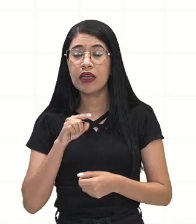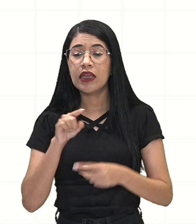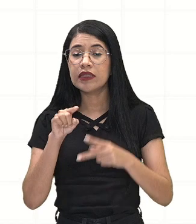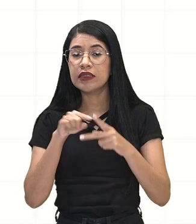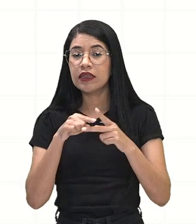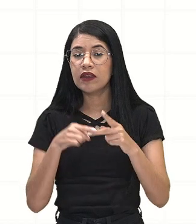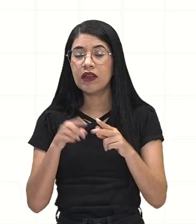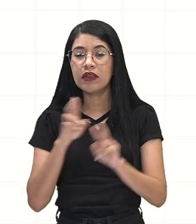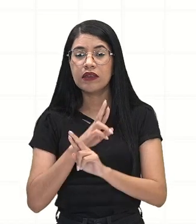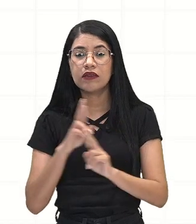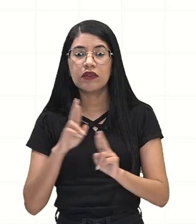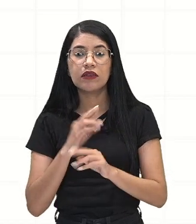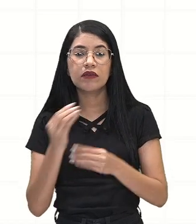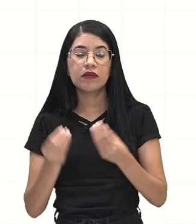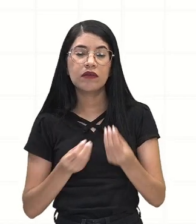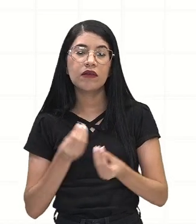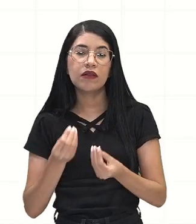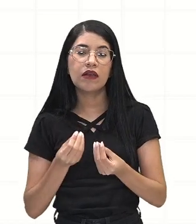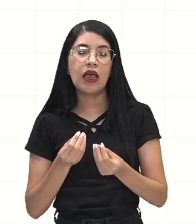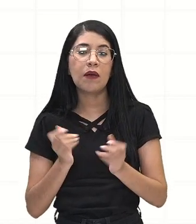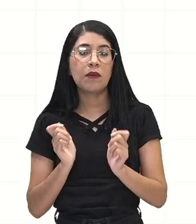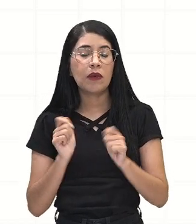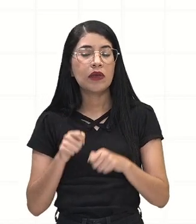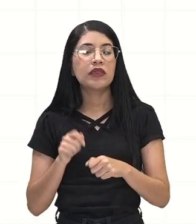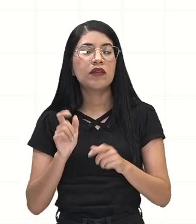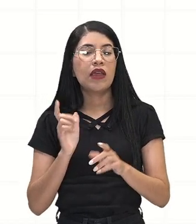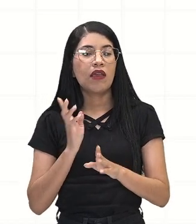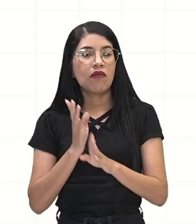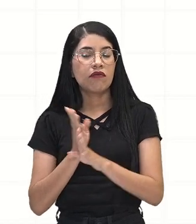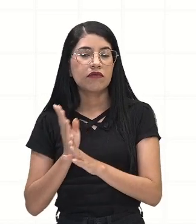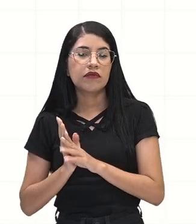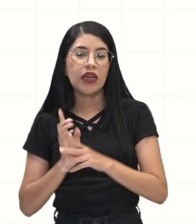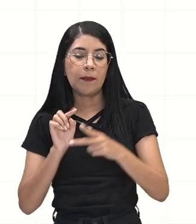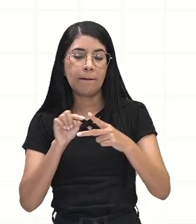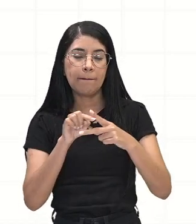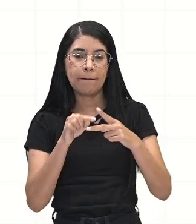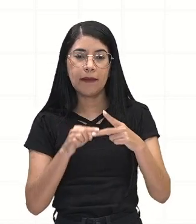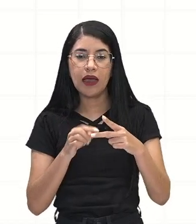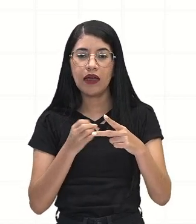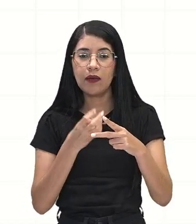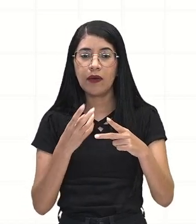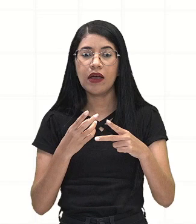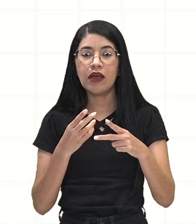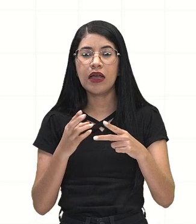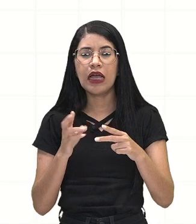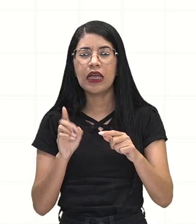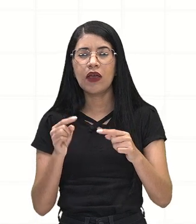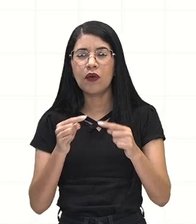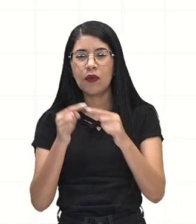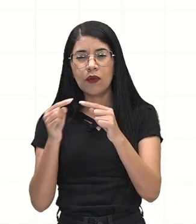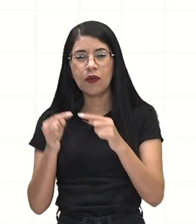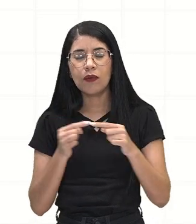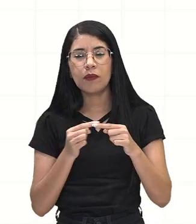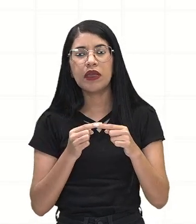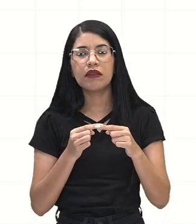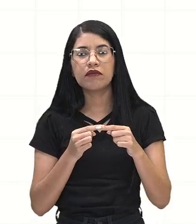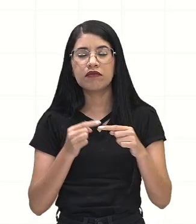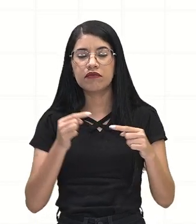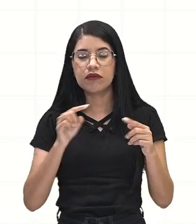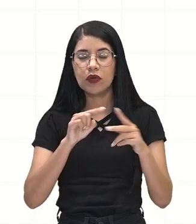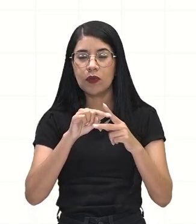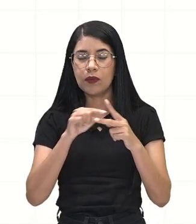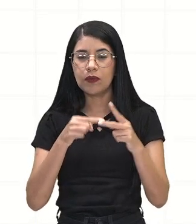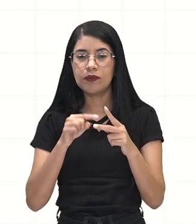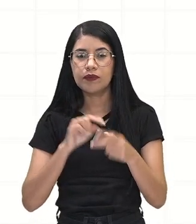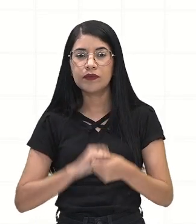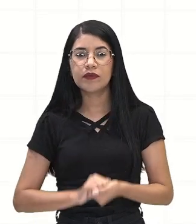se relacionando. Possível encontrar a medida de cada um deles usando, né, a correspondência entre eles. E aí, nós